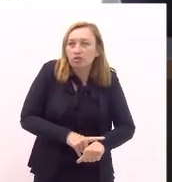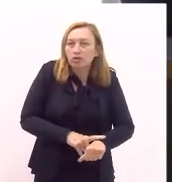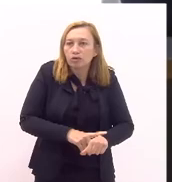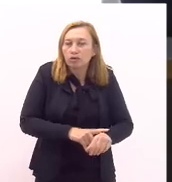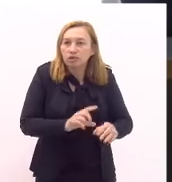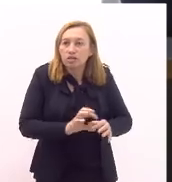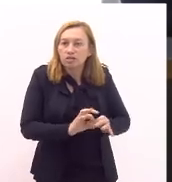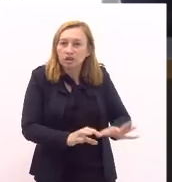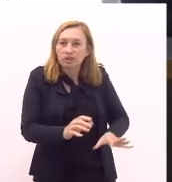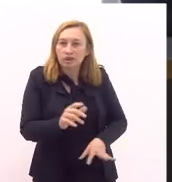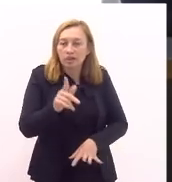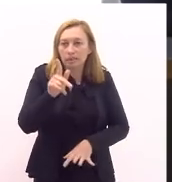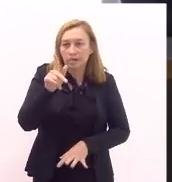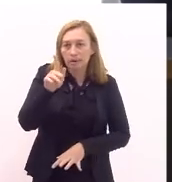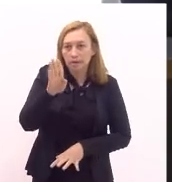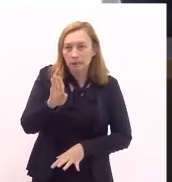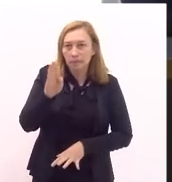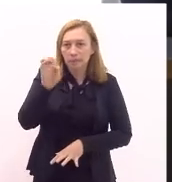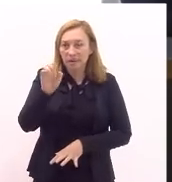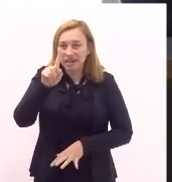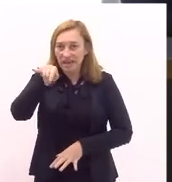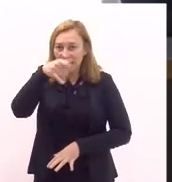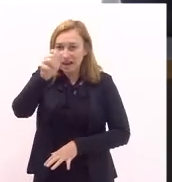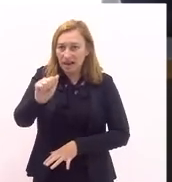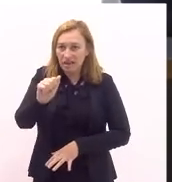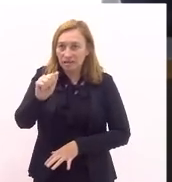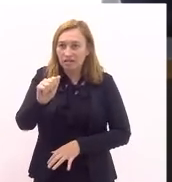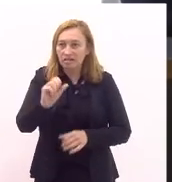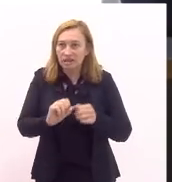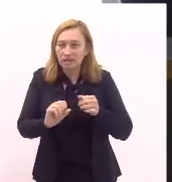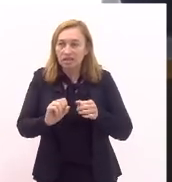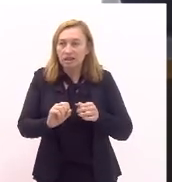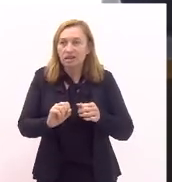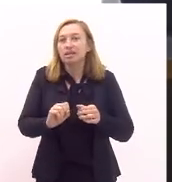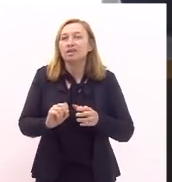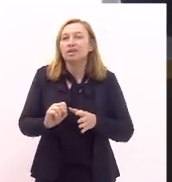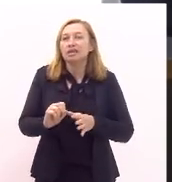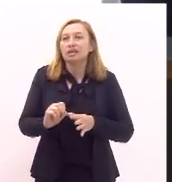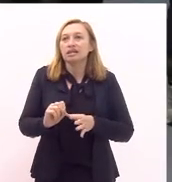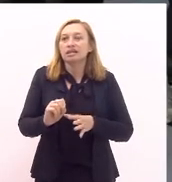largar essa Bengala botar na rua fazendo campanha para o meu Senador